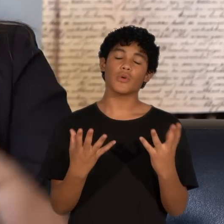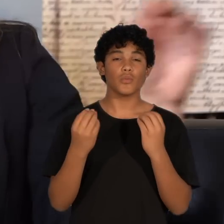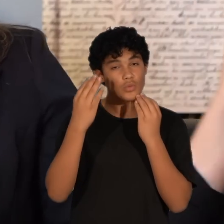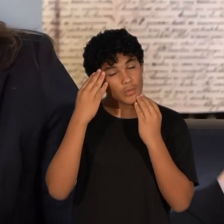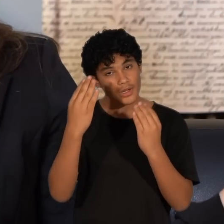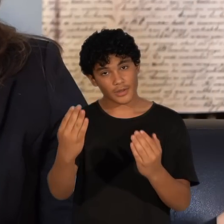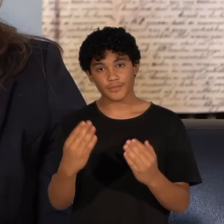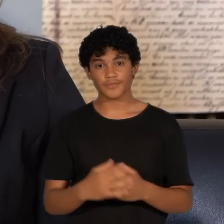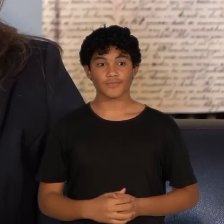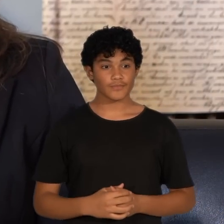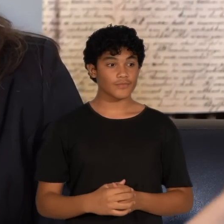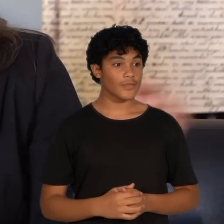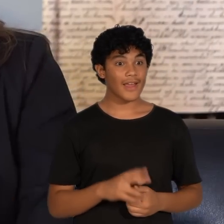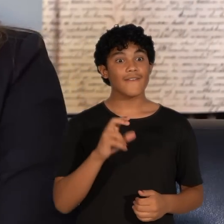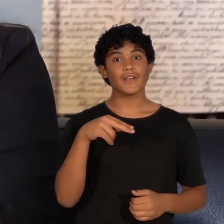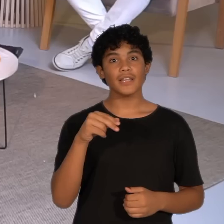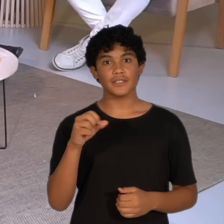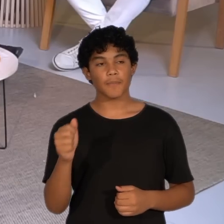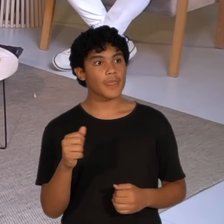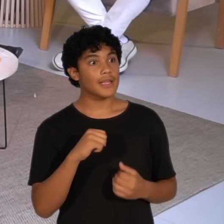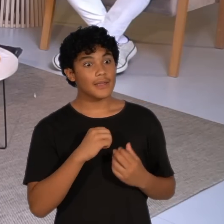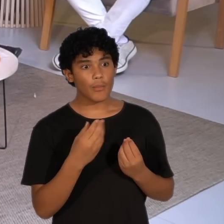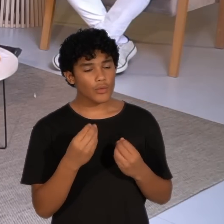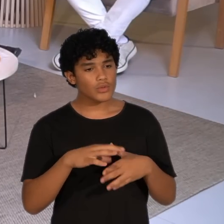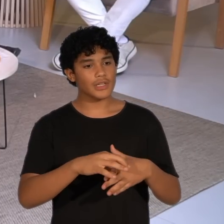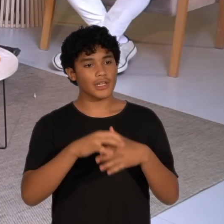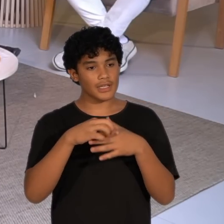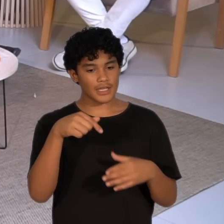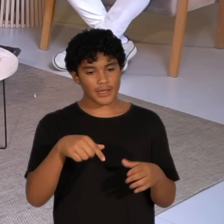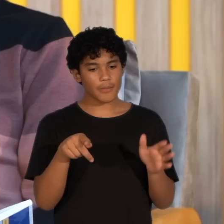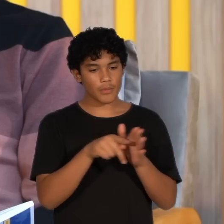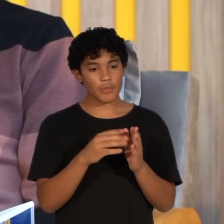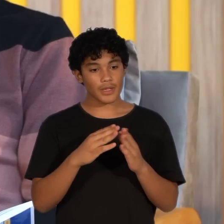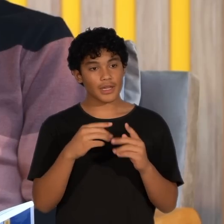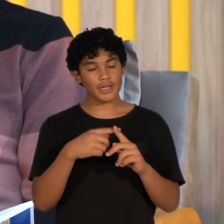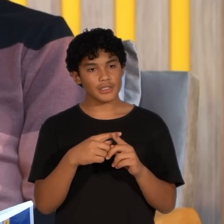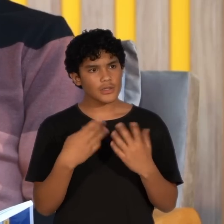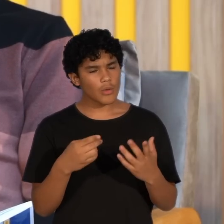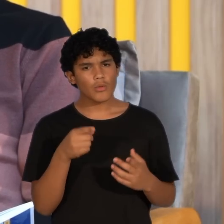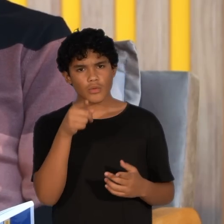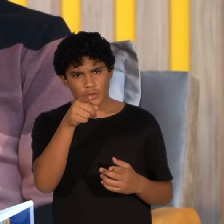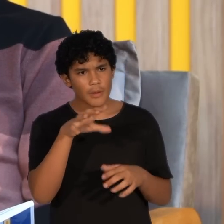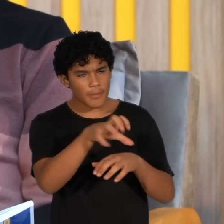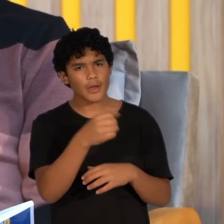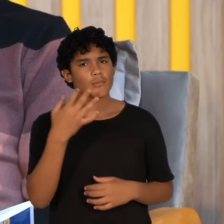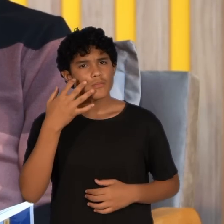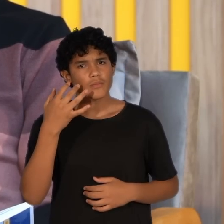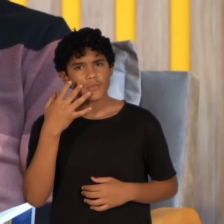onde for. E obrigada, Tony. Vanessa, tem muitos líderes aqui de igrejas assistindo, a gente acompanhando. Pega essa